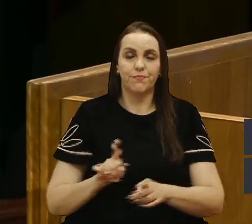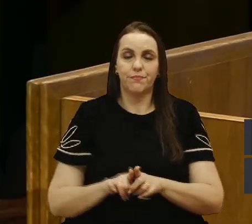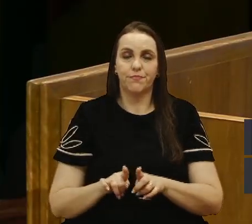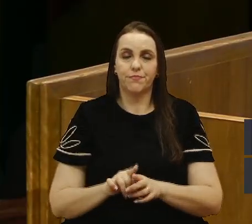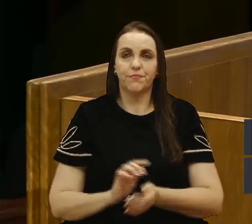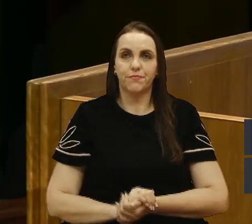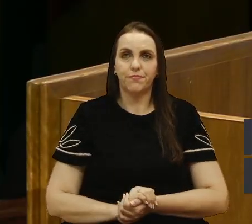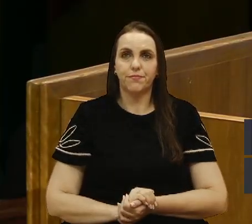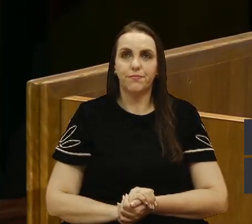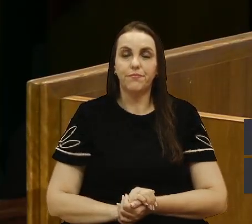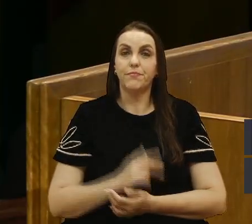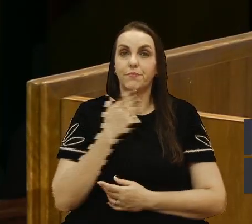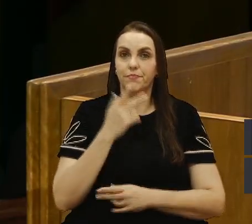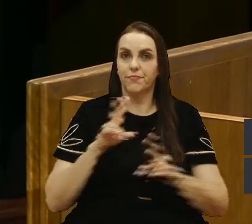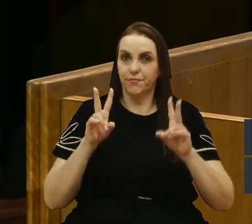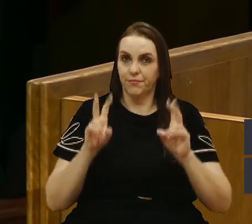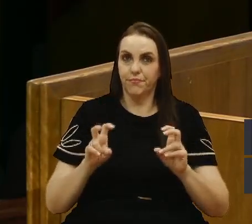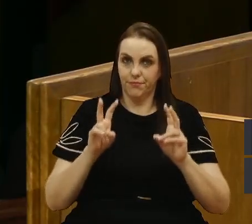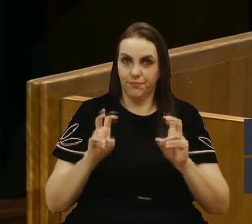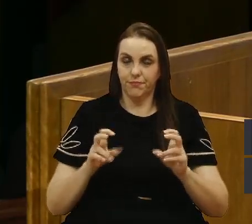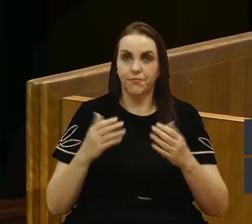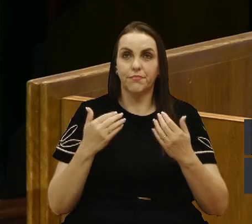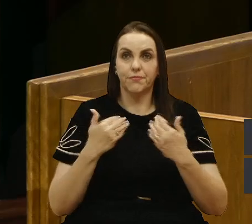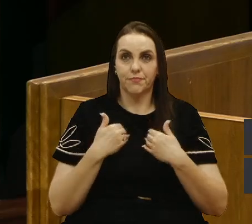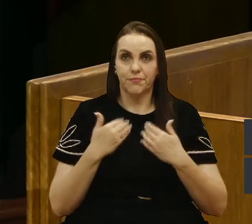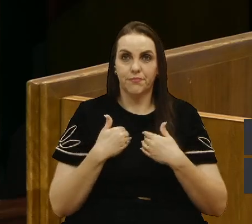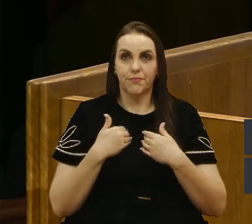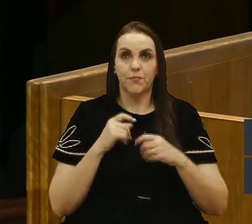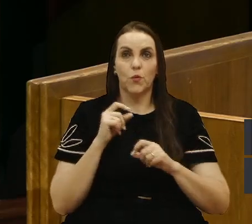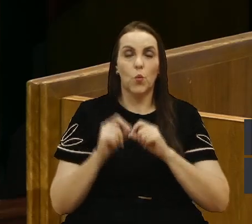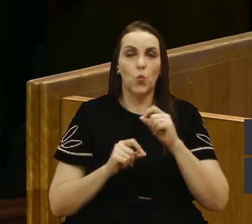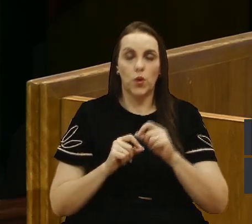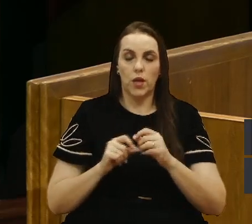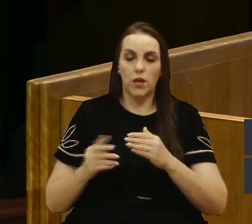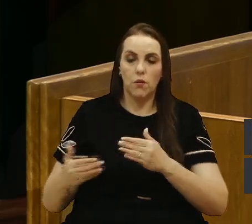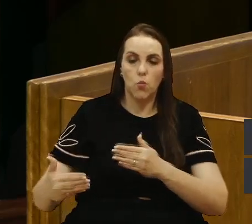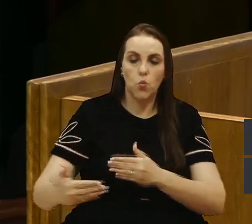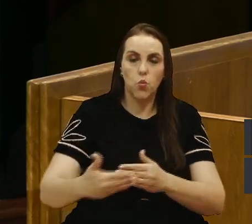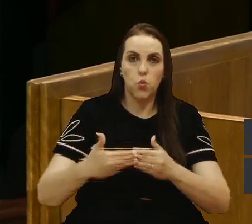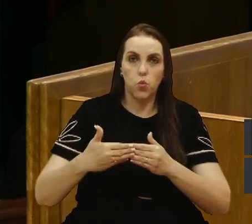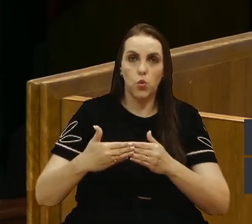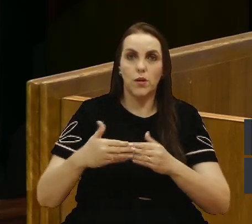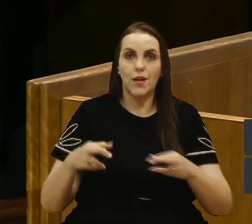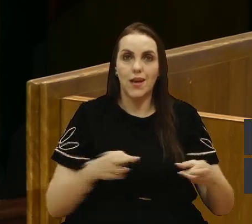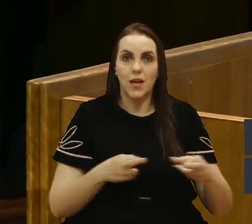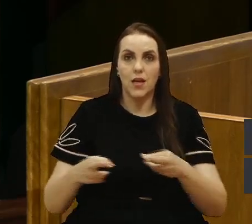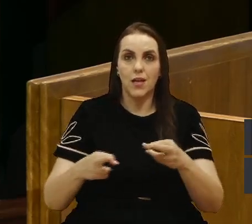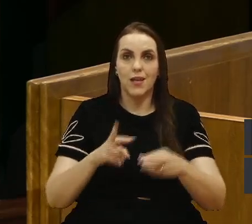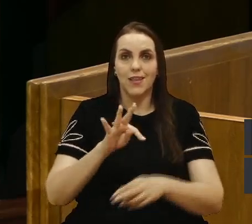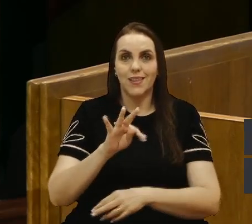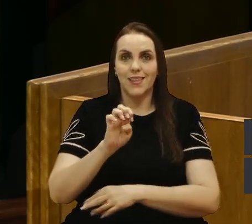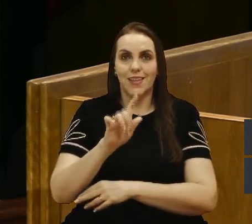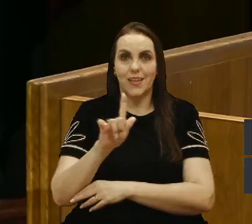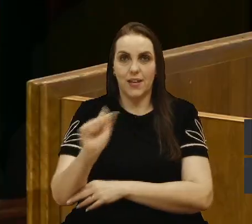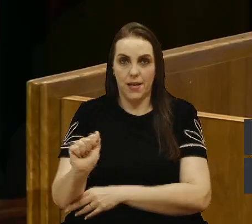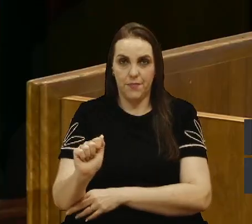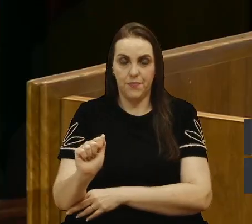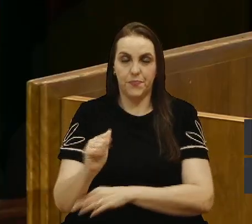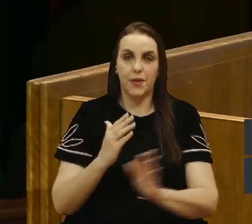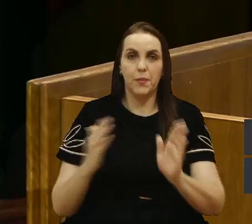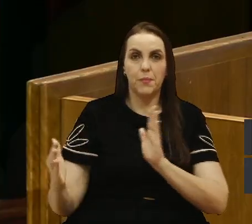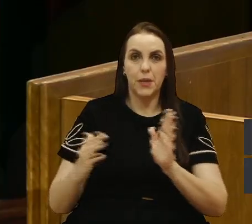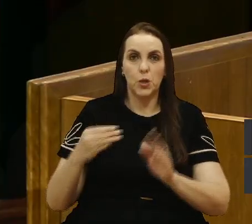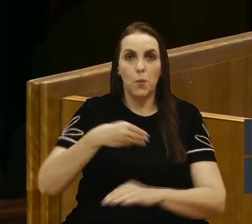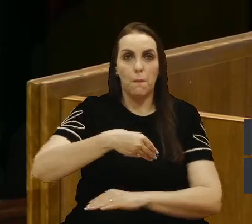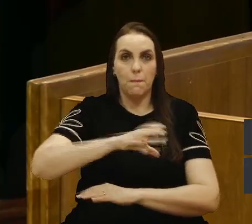falar sobre a questão da contenção do Tega. Por quê? Querendo ou não, nesse período de março, abril, a gente começa